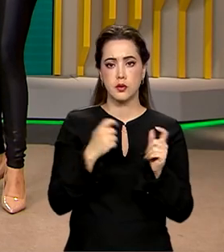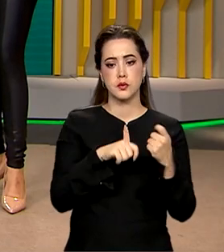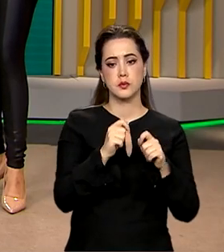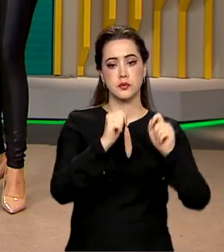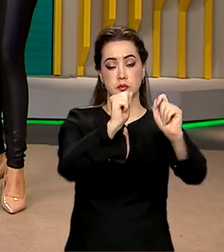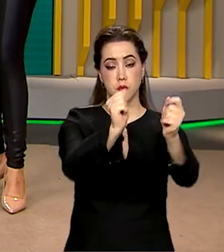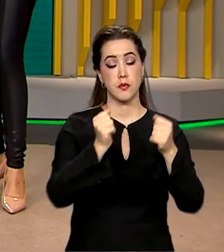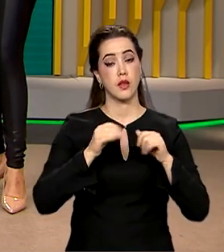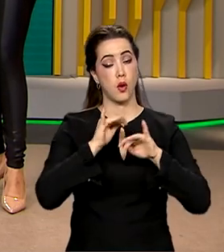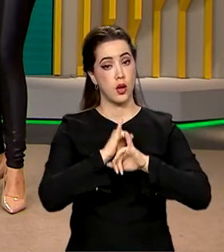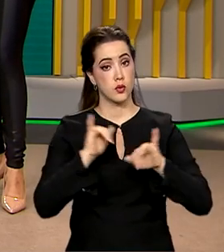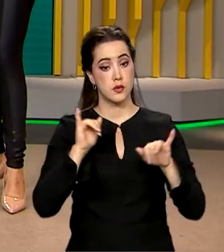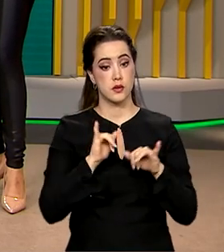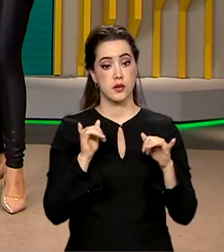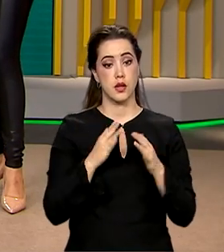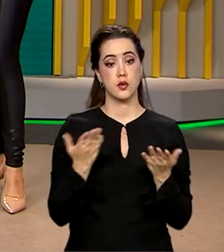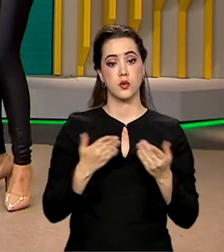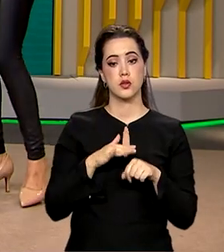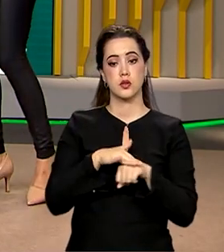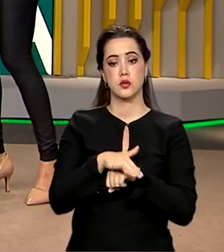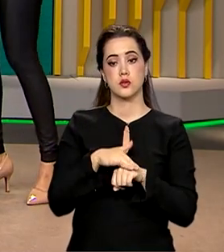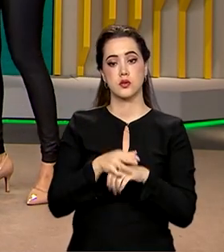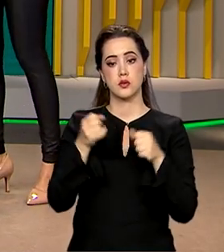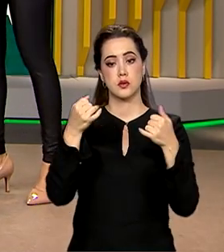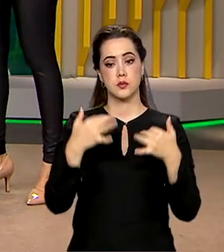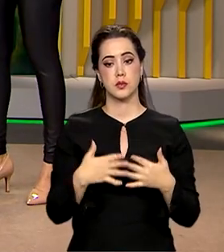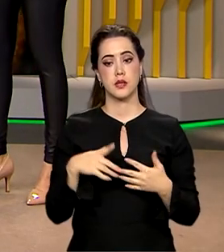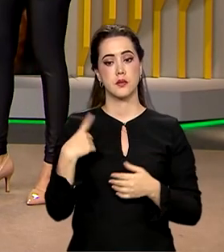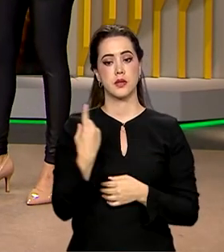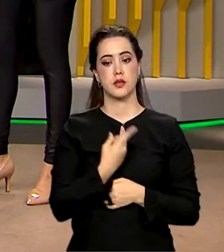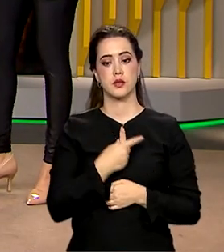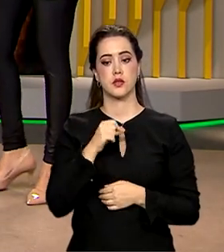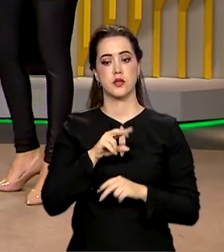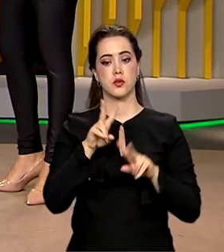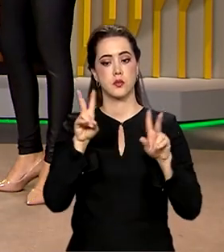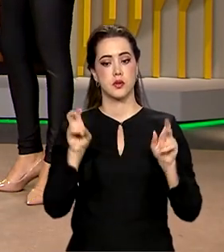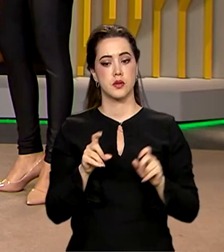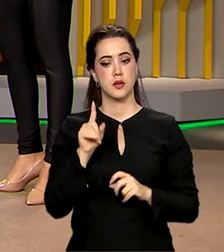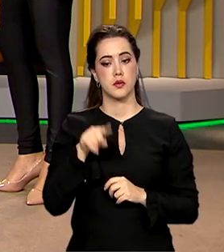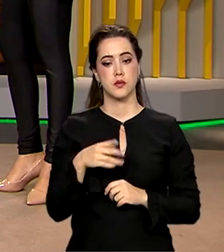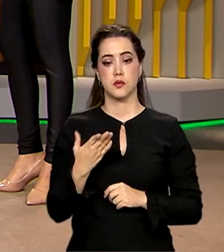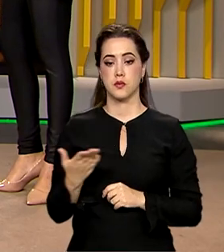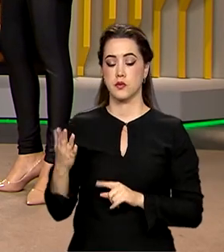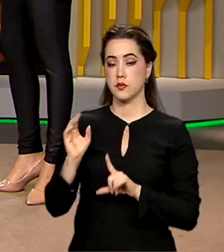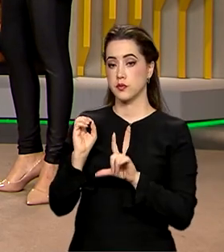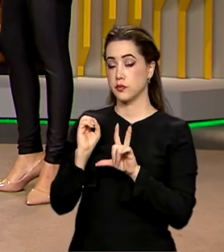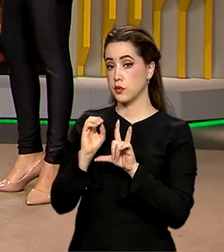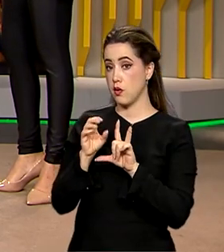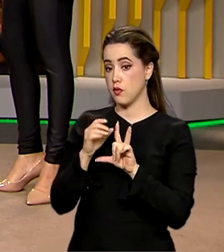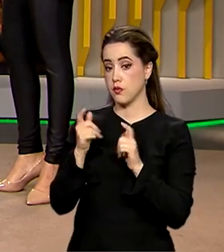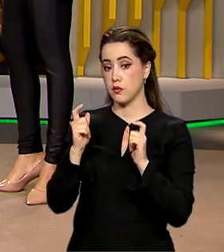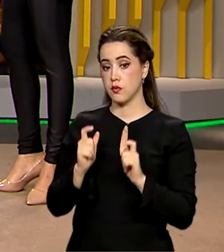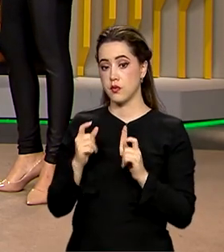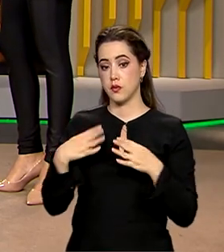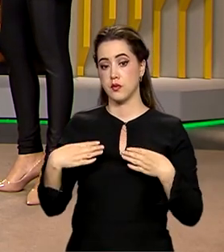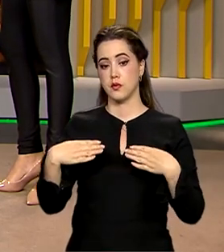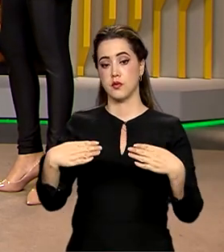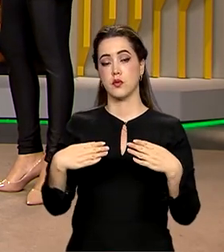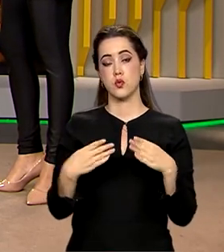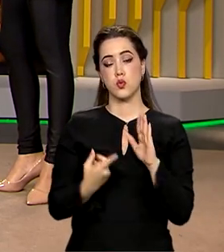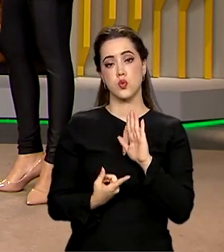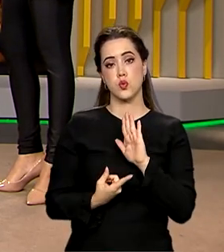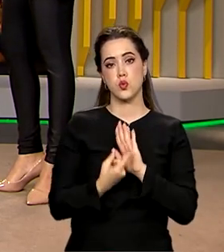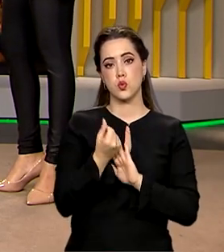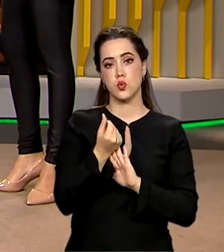foi anunciada no início da noite de hoje, né, Roberto? E quem vai contar tudo pra gente sobre o assunto ao vivo lá do Ministério da Fazenda